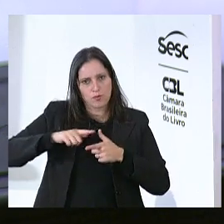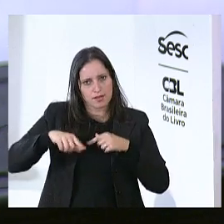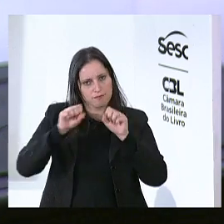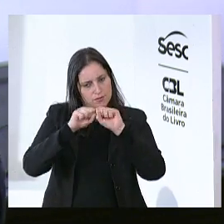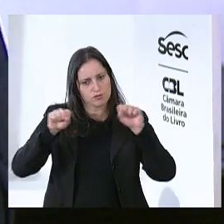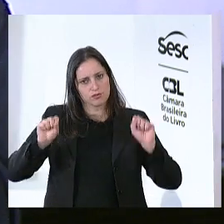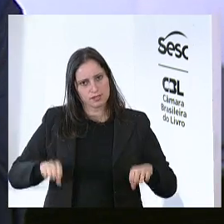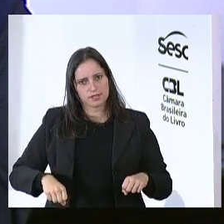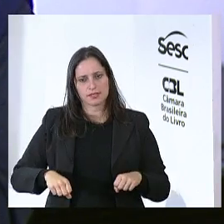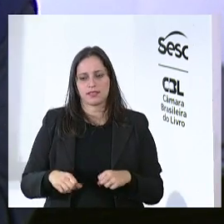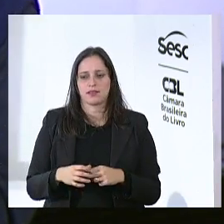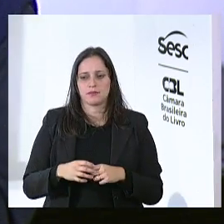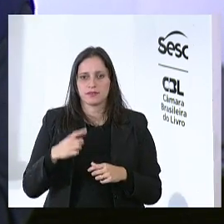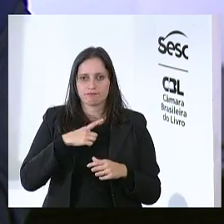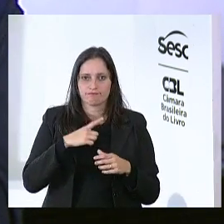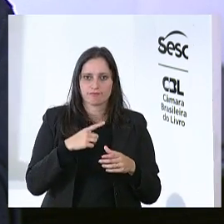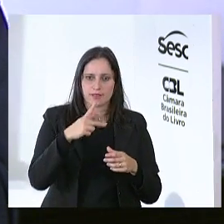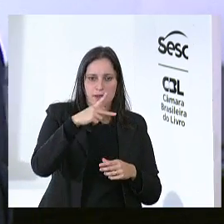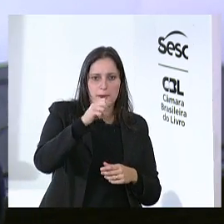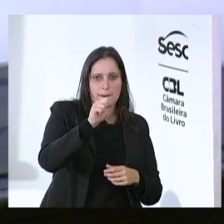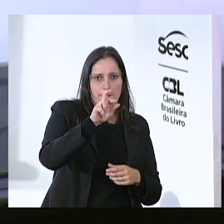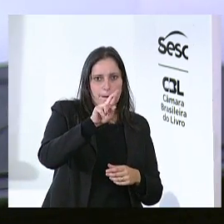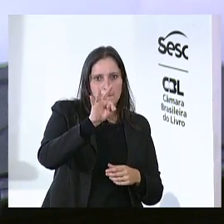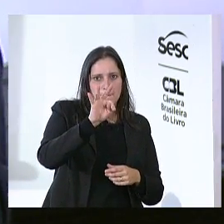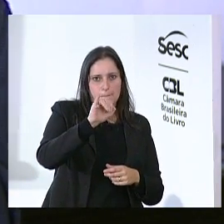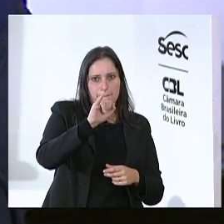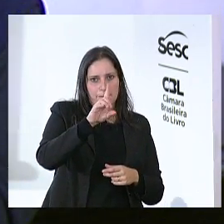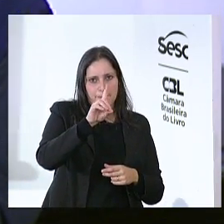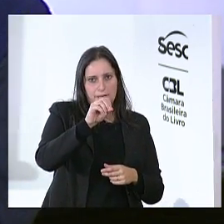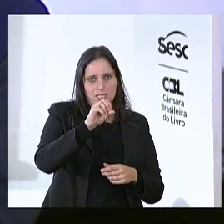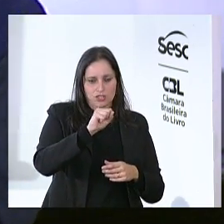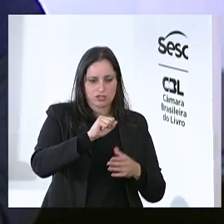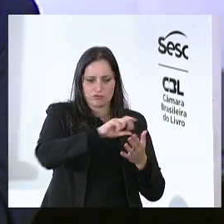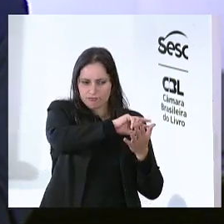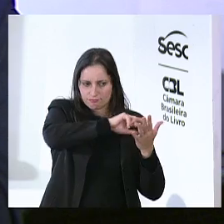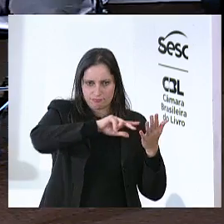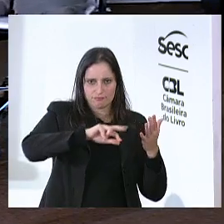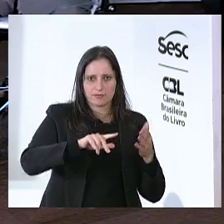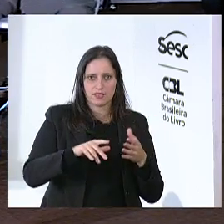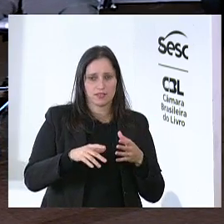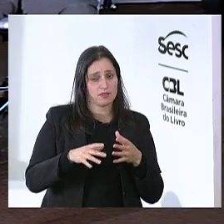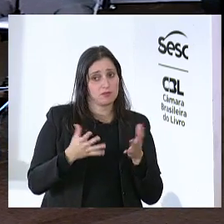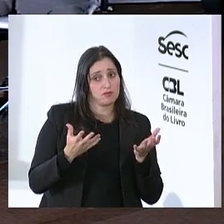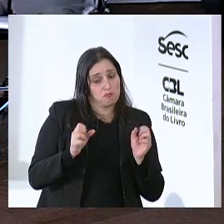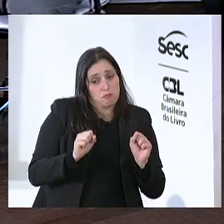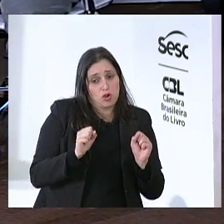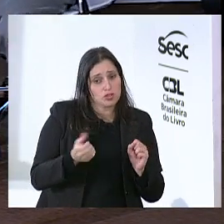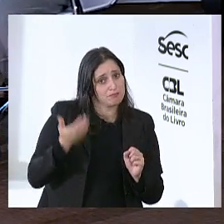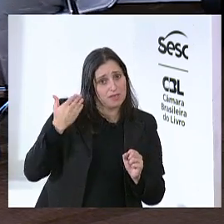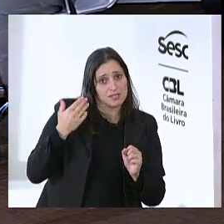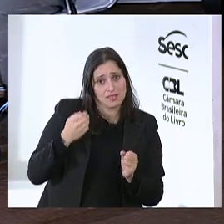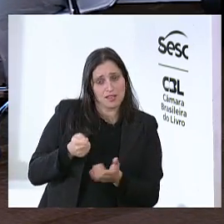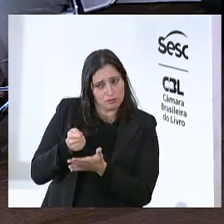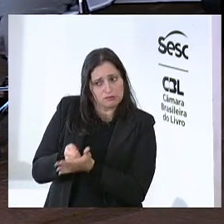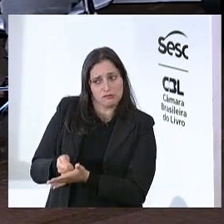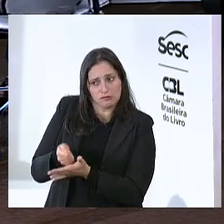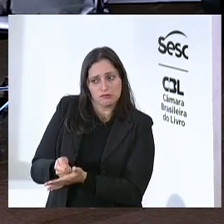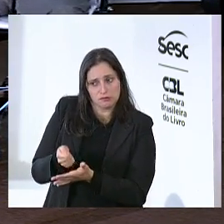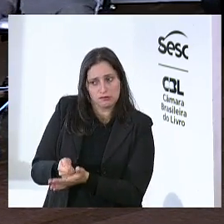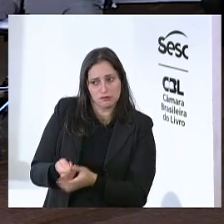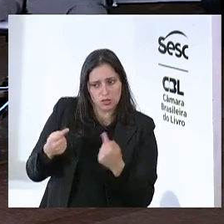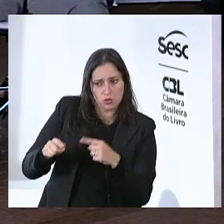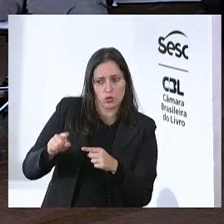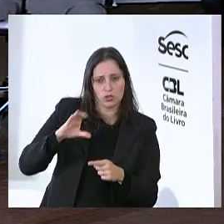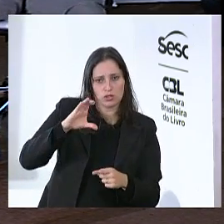que... Né? E partidos que originalmente lutaram contra a corrupção. Não duvido que muitos políticos que hoje são acusados